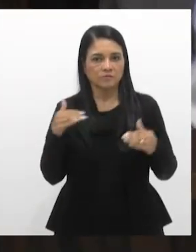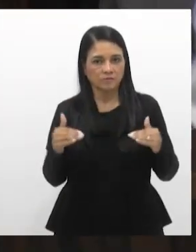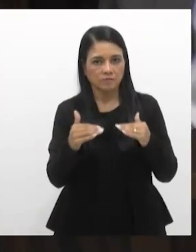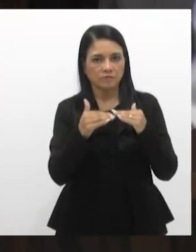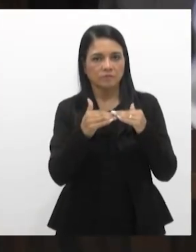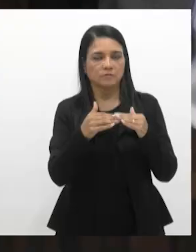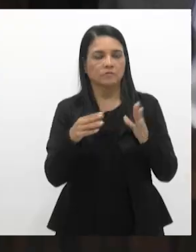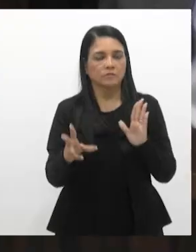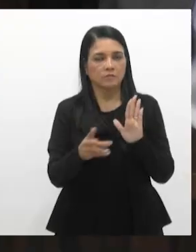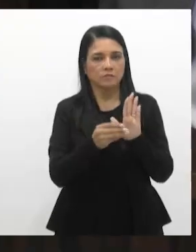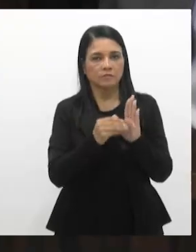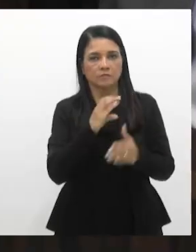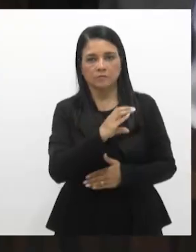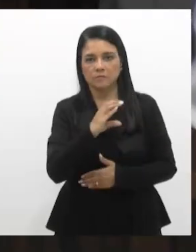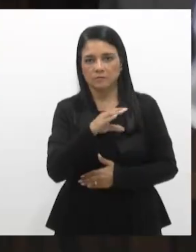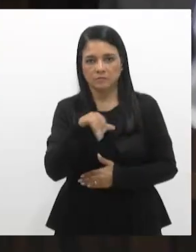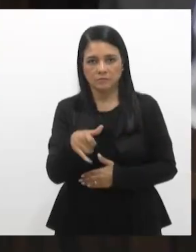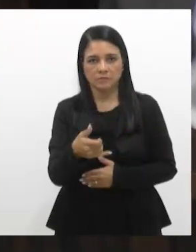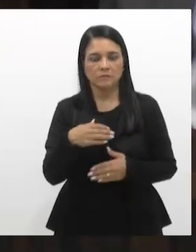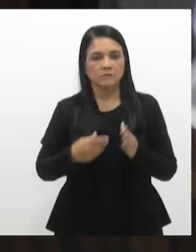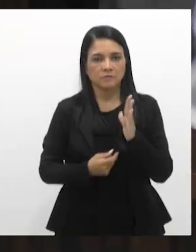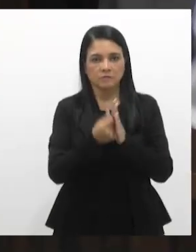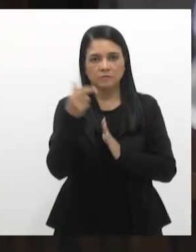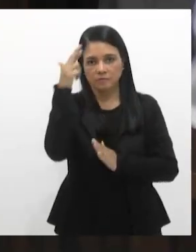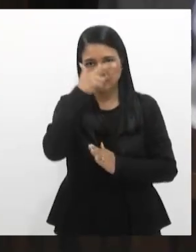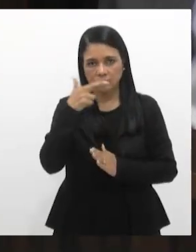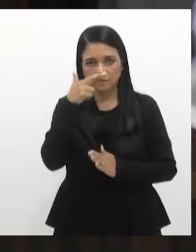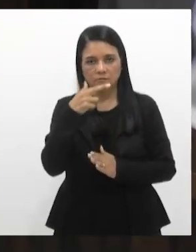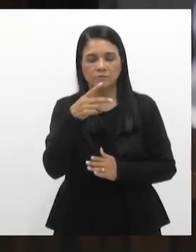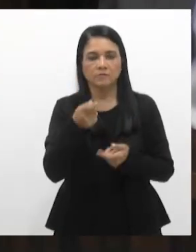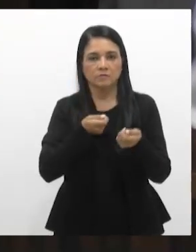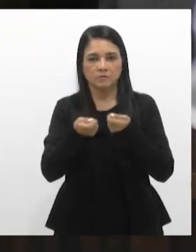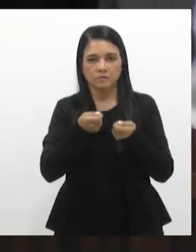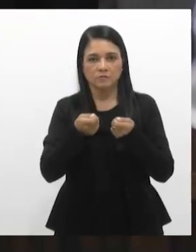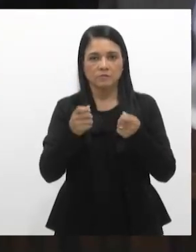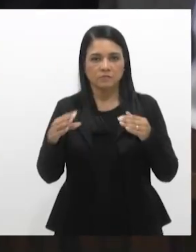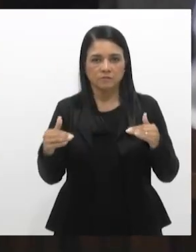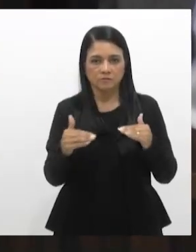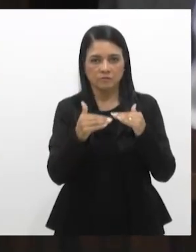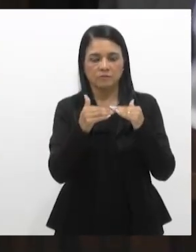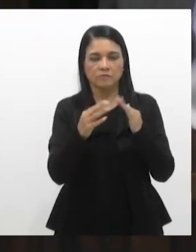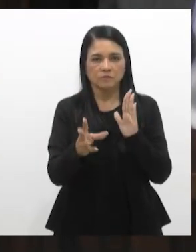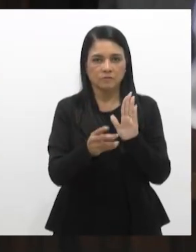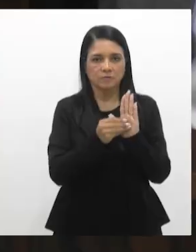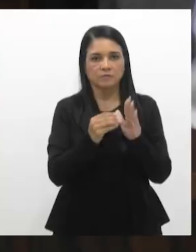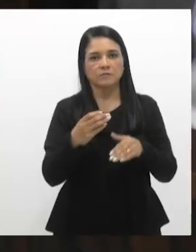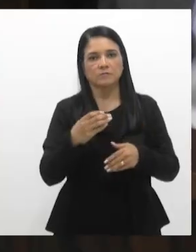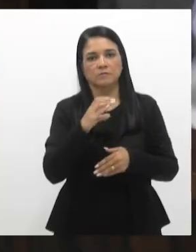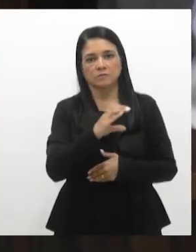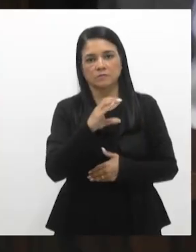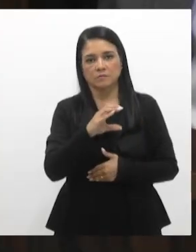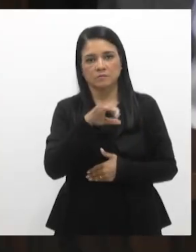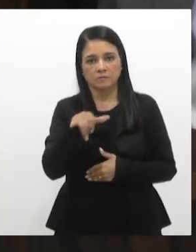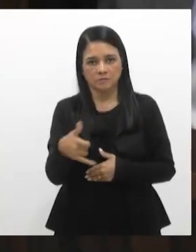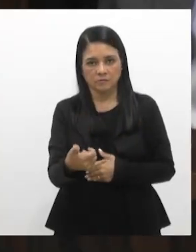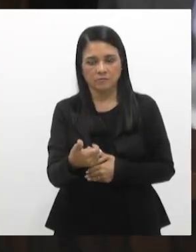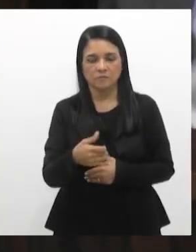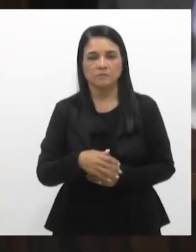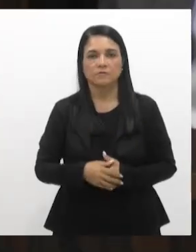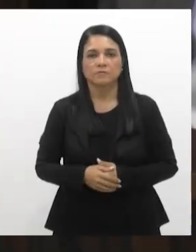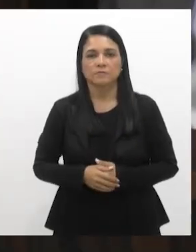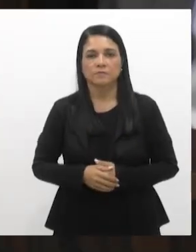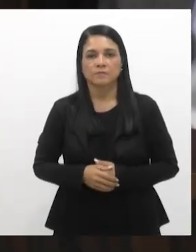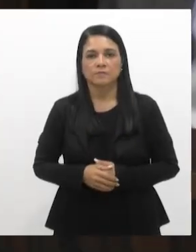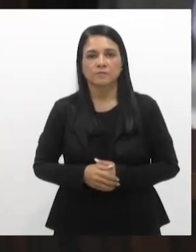da Comissão de Constituição e Justiça. E de orçamento, finanças, fiscalização financeira e controle, favorável com as emendas da Comissão de Constituição e